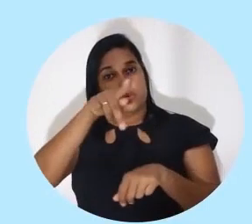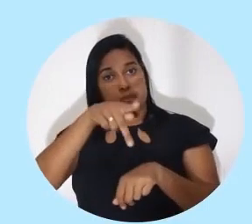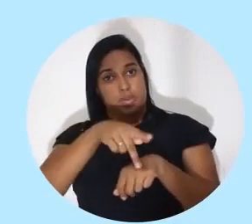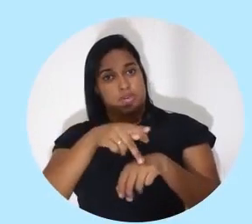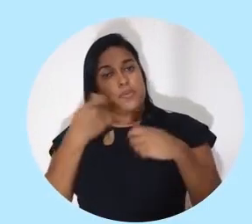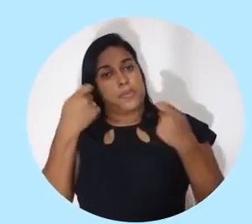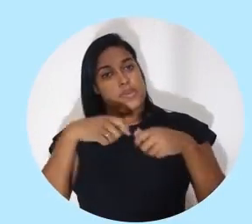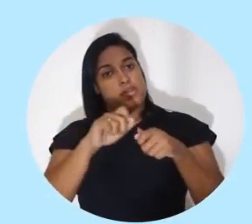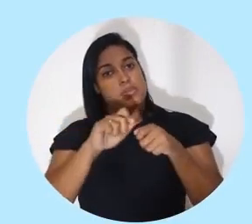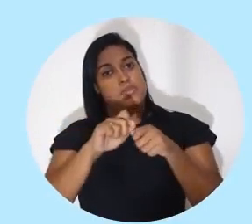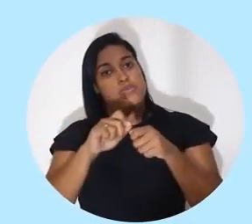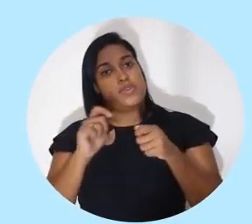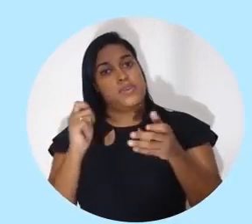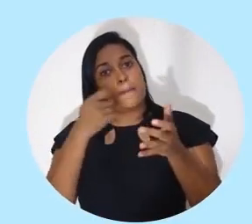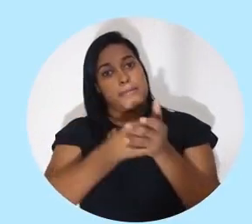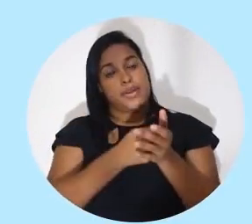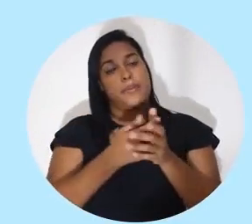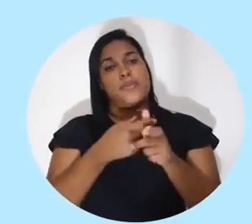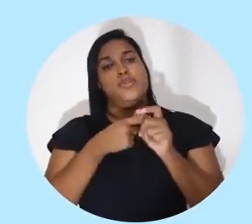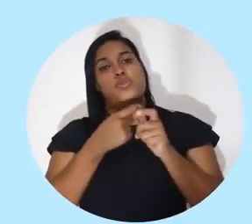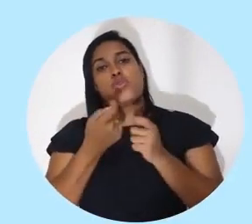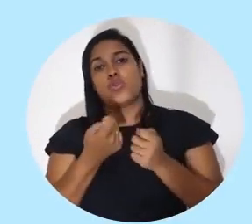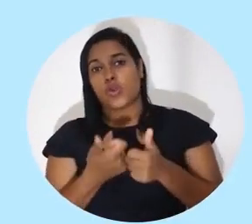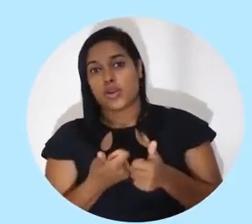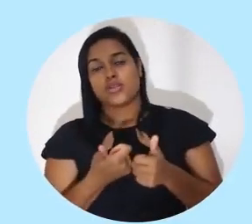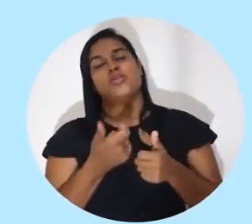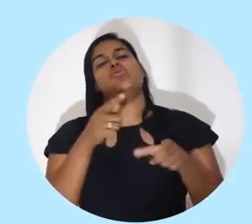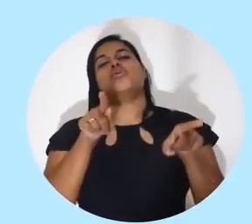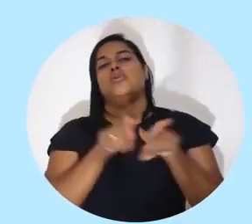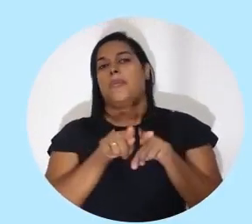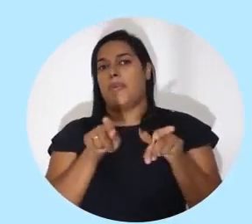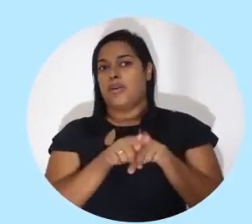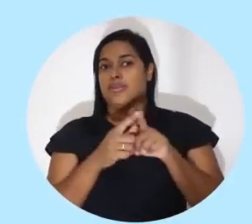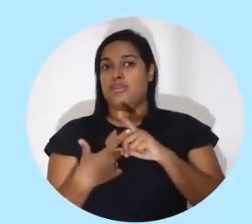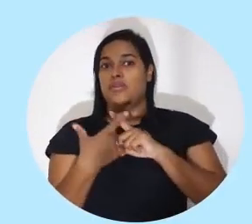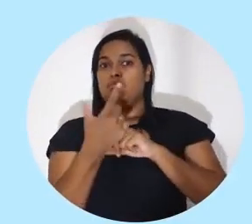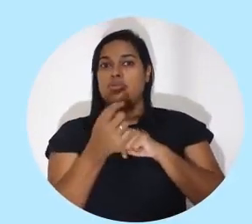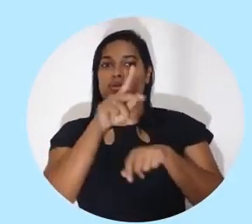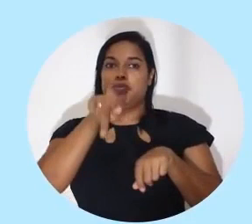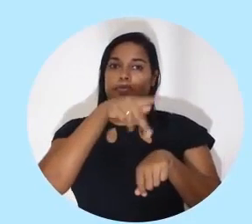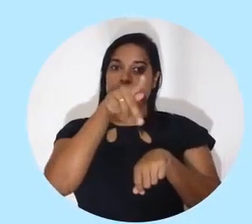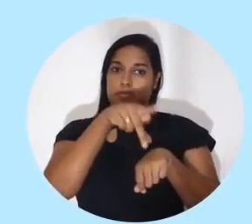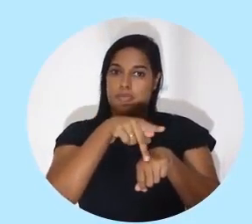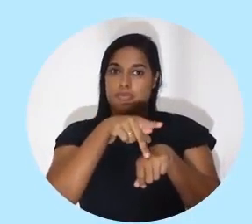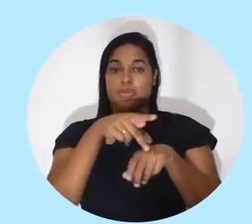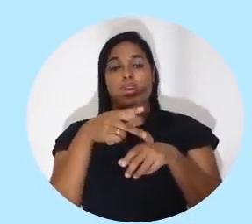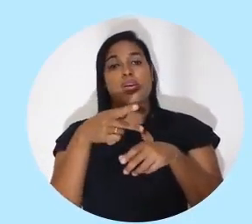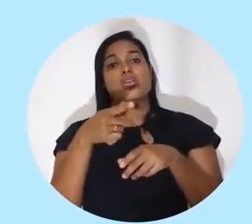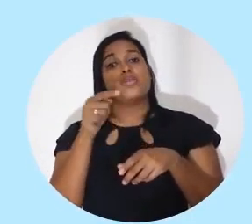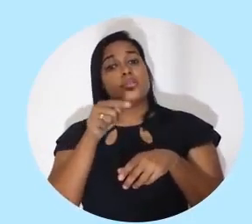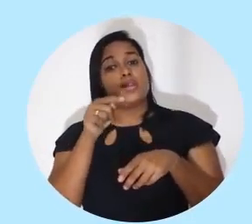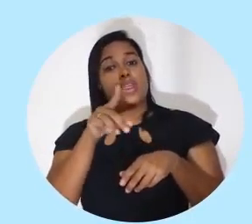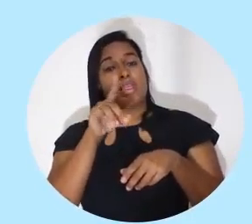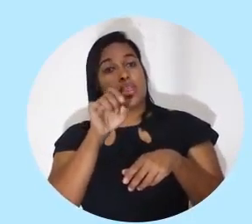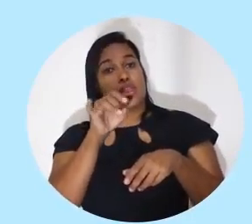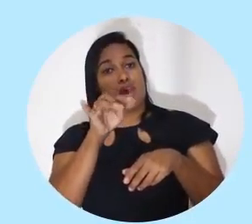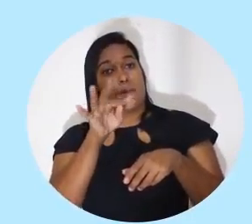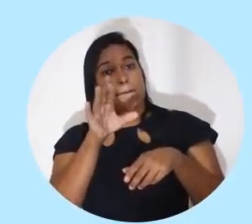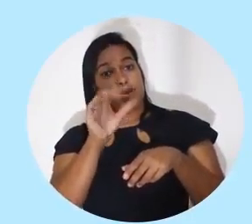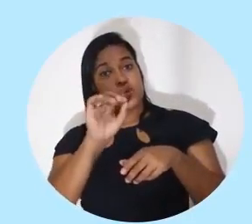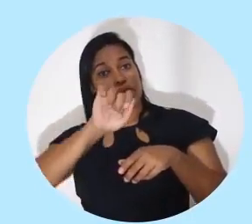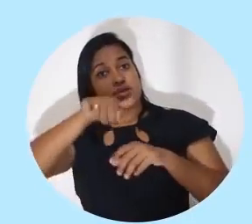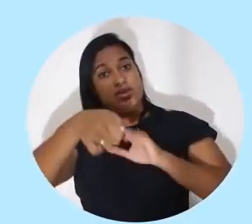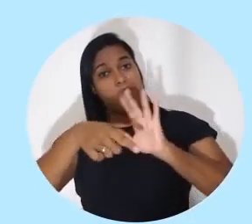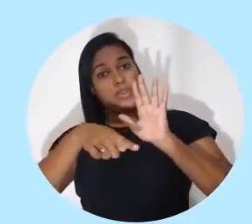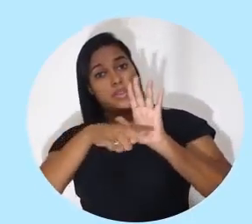fazer pagamentos e doações, ocorre a saída de divisas do país. Estas contas serão registradas em débito com sinal